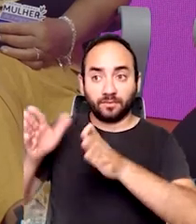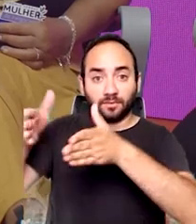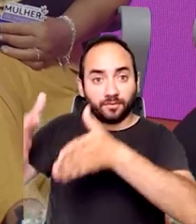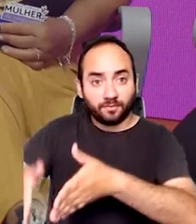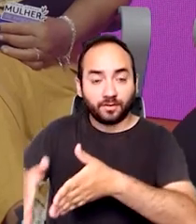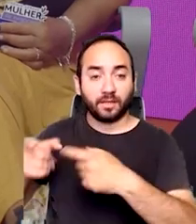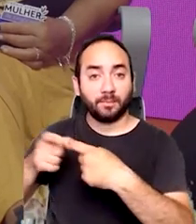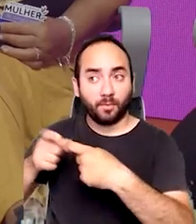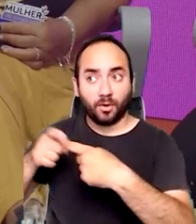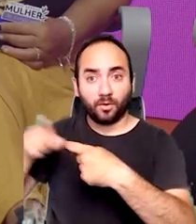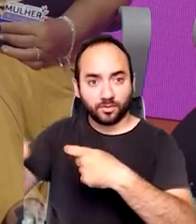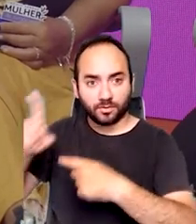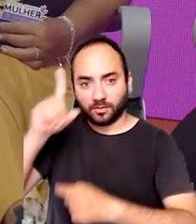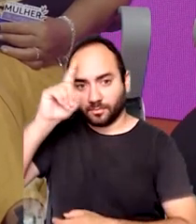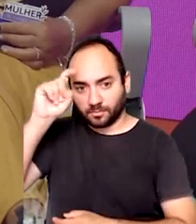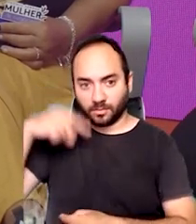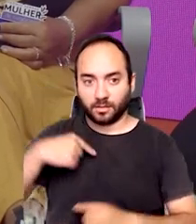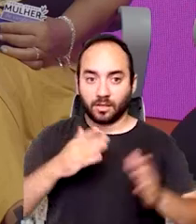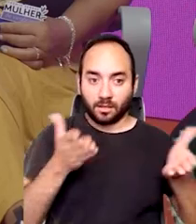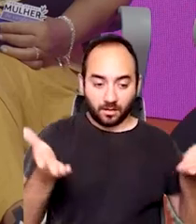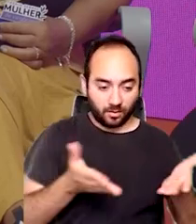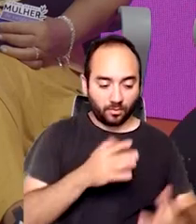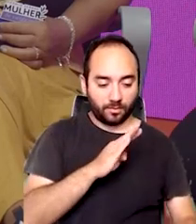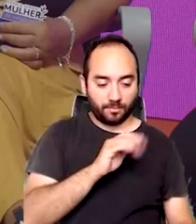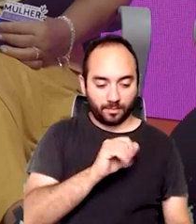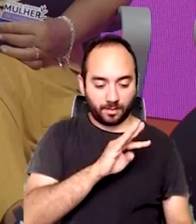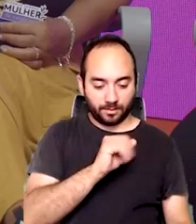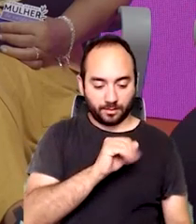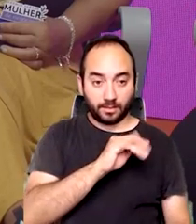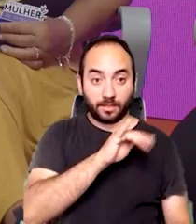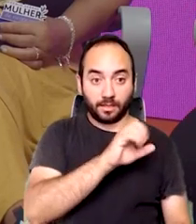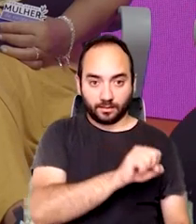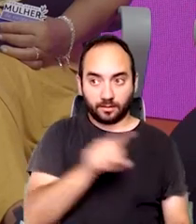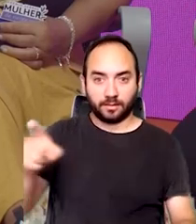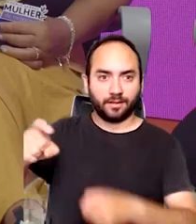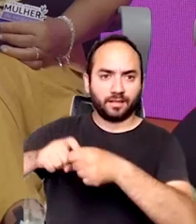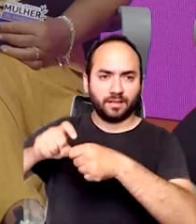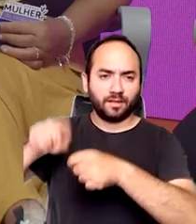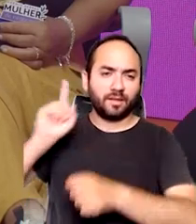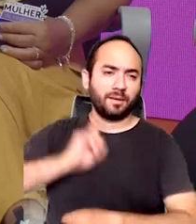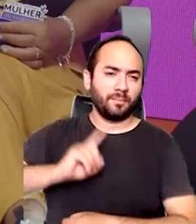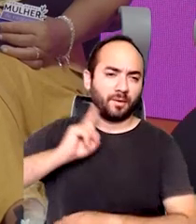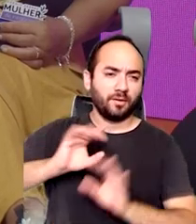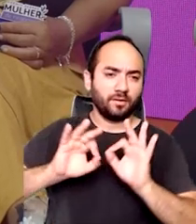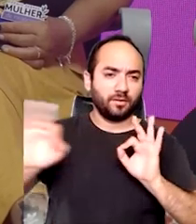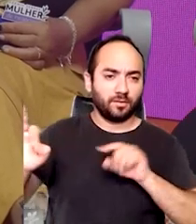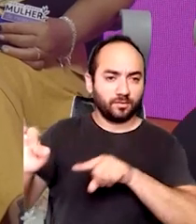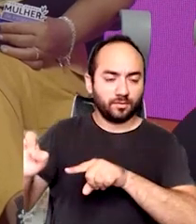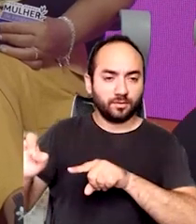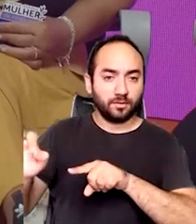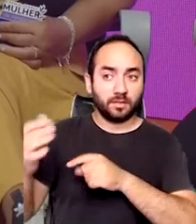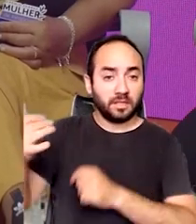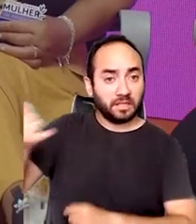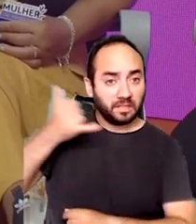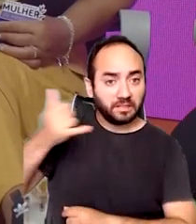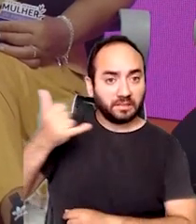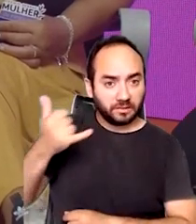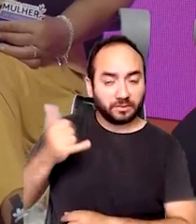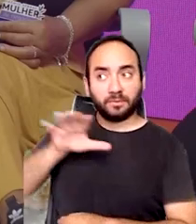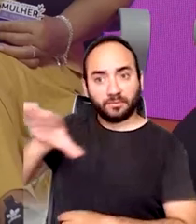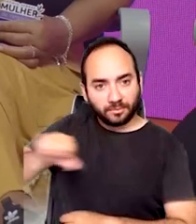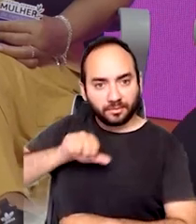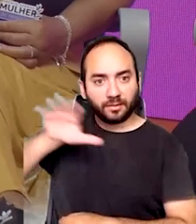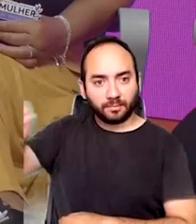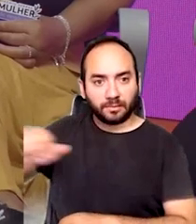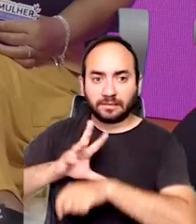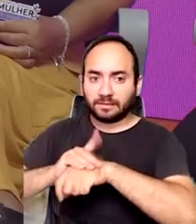internado eles me ligavam que eu eu tô em Batatais Estado de São Paulo ele tava no interior lá no sul de Minas né para mim ir